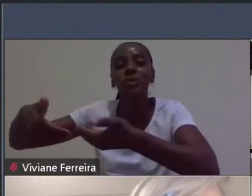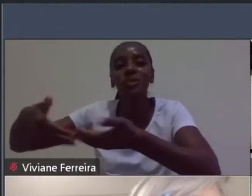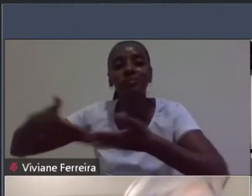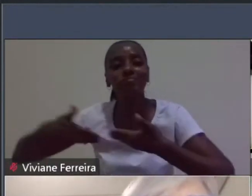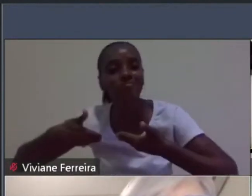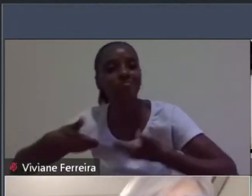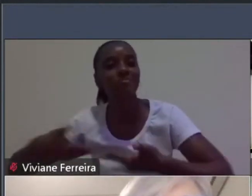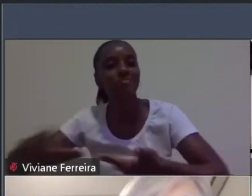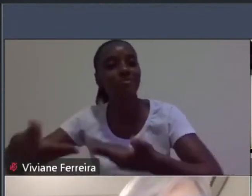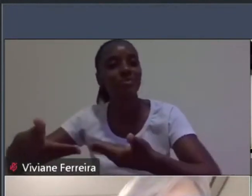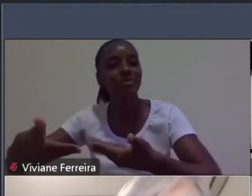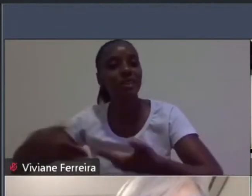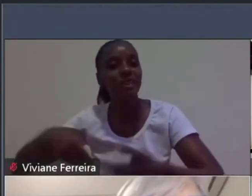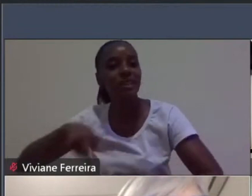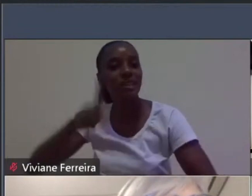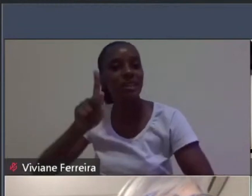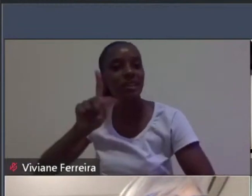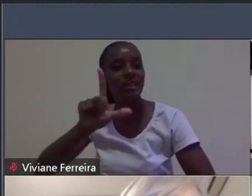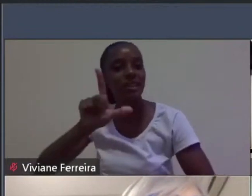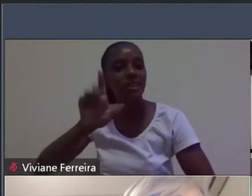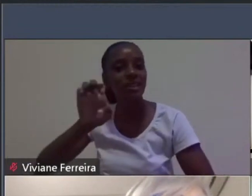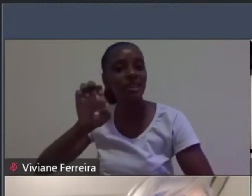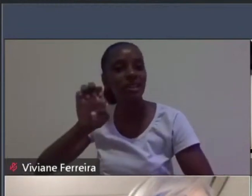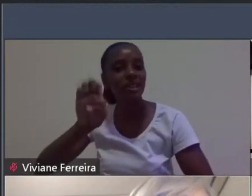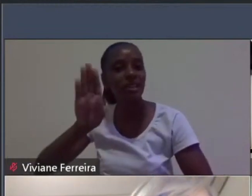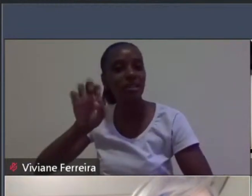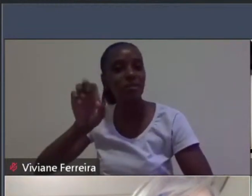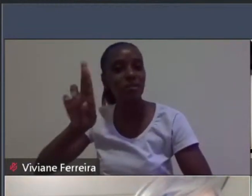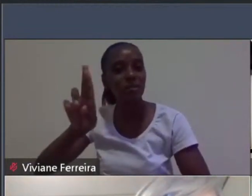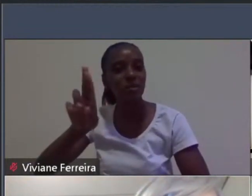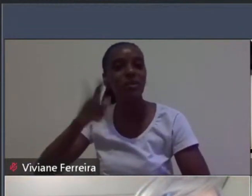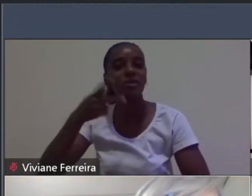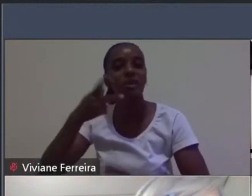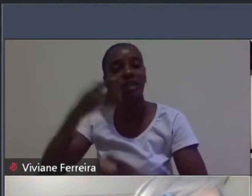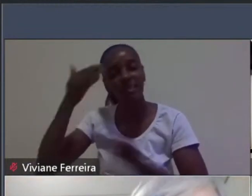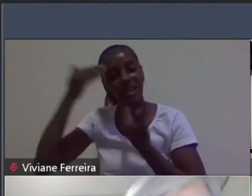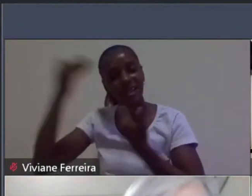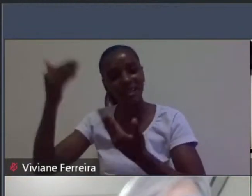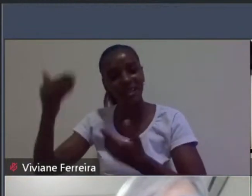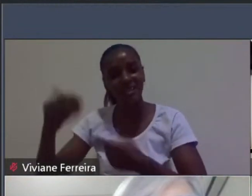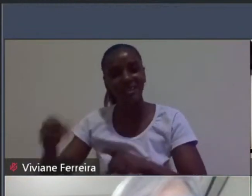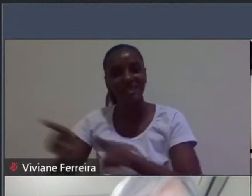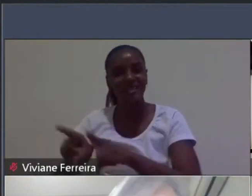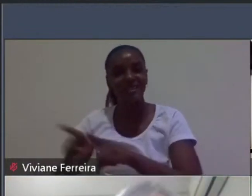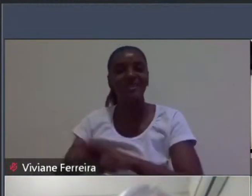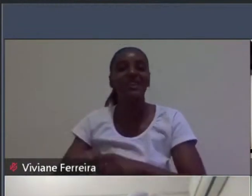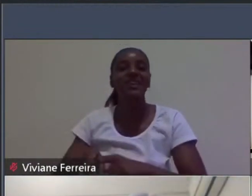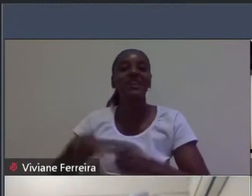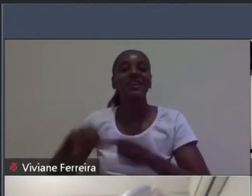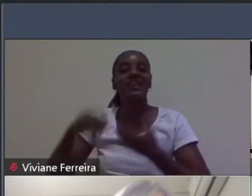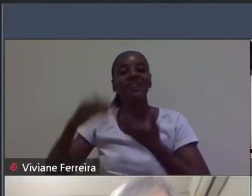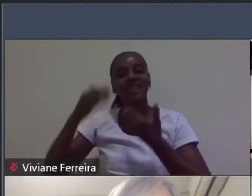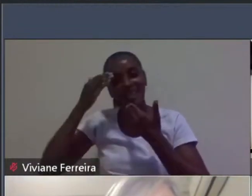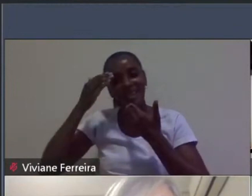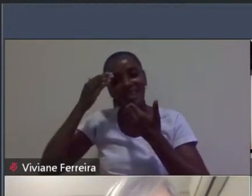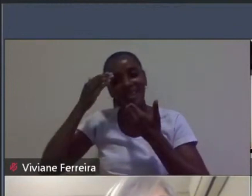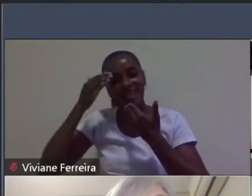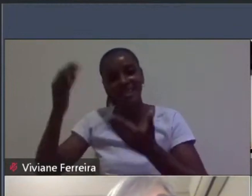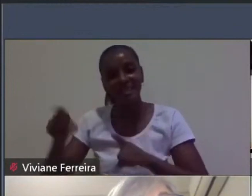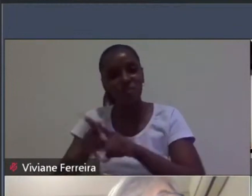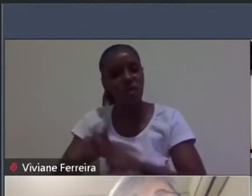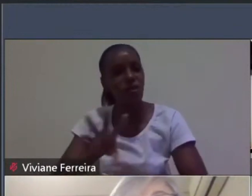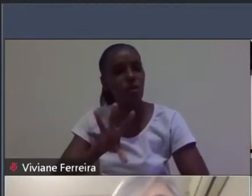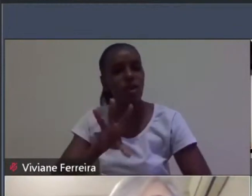espero que o Kleber não brigue com você, fale que valeu, né? Mas a gratidão é imensa, Deise, para você, você sabe o quanto eu te amo de